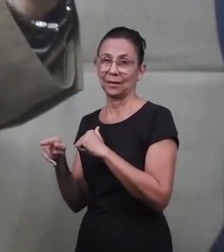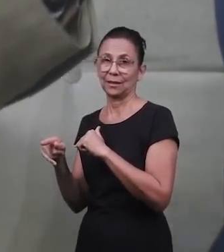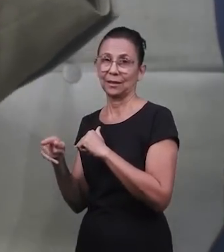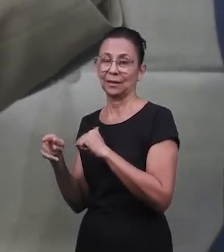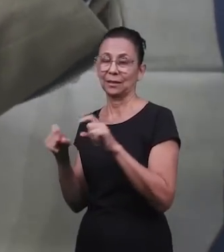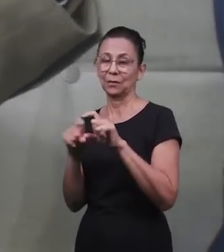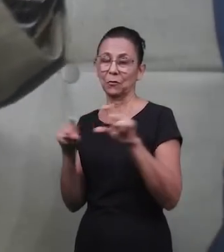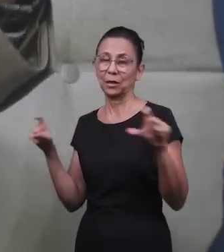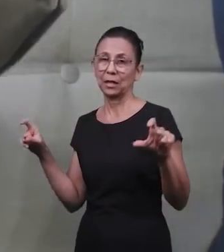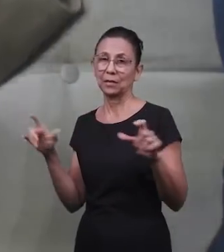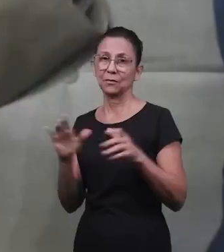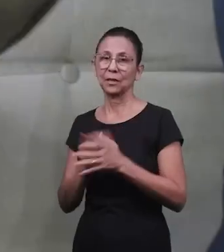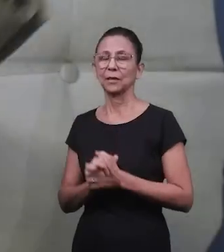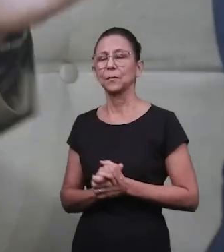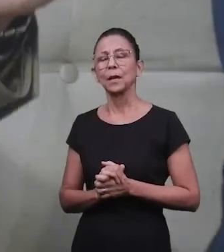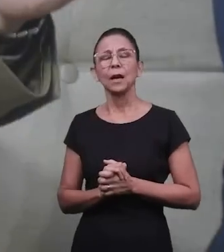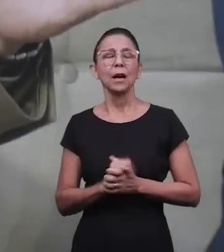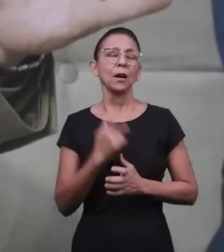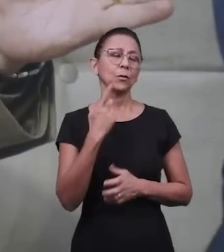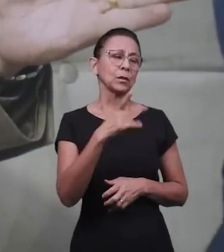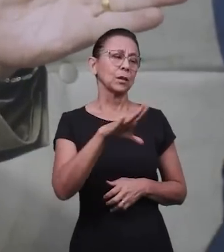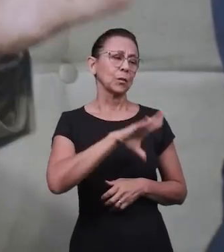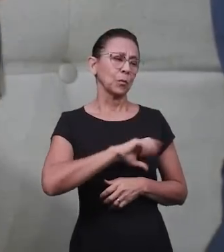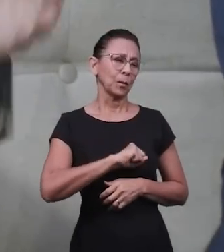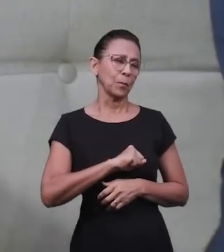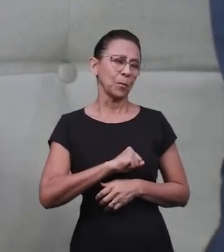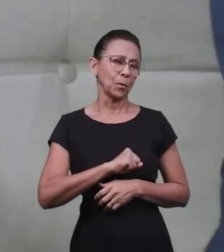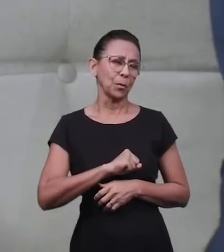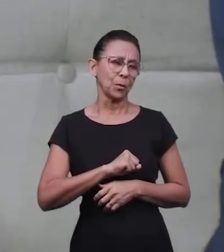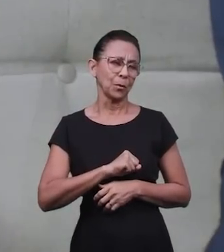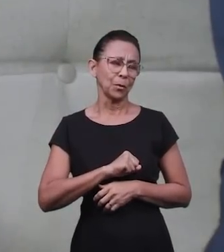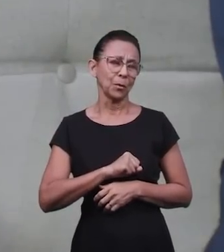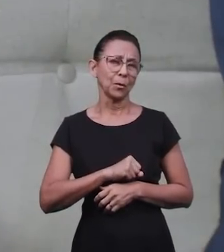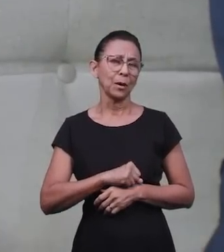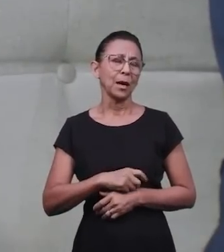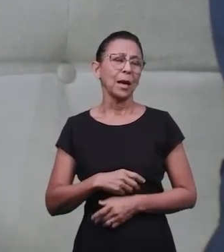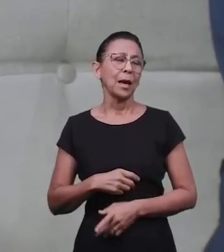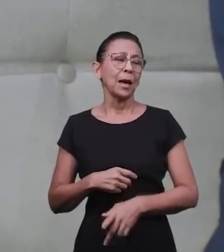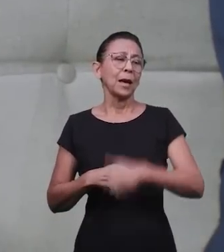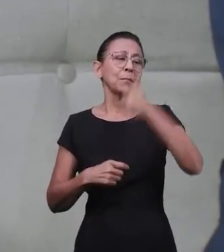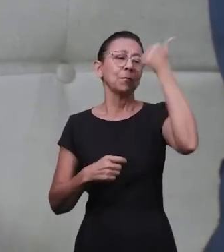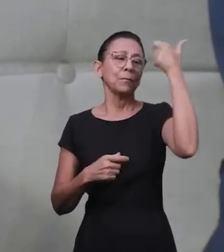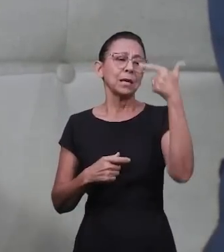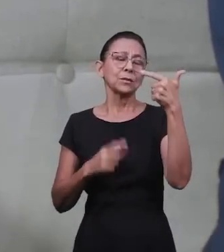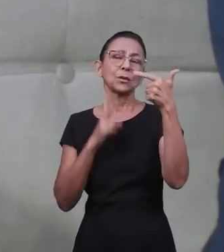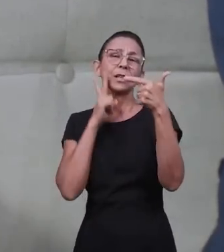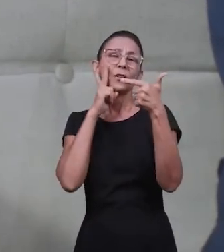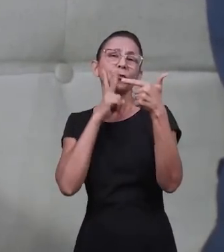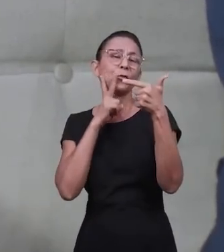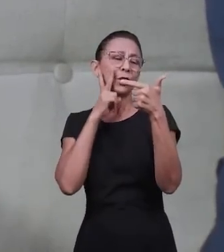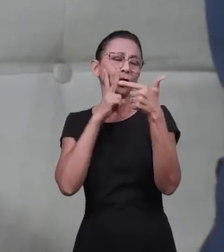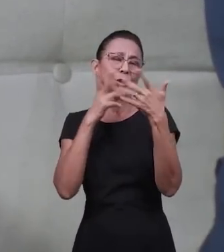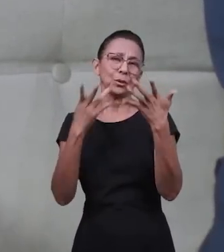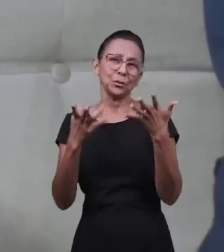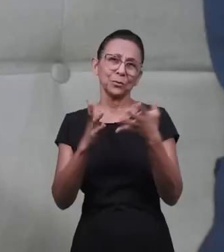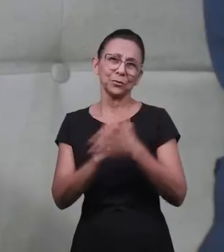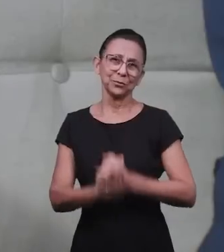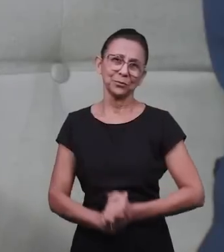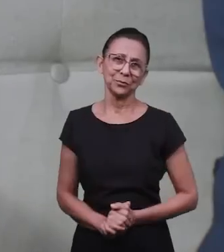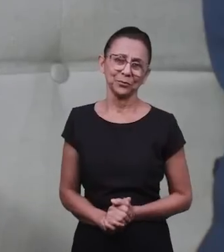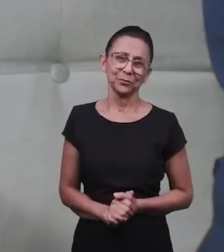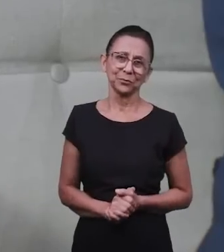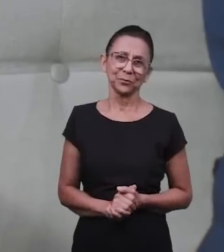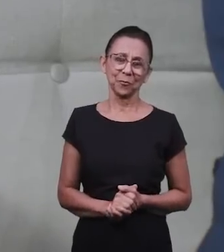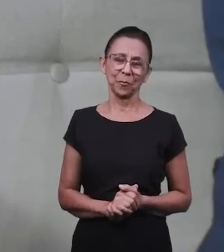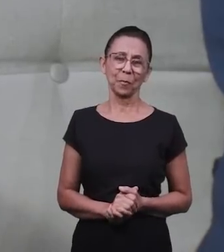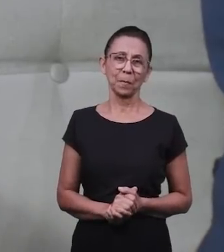né, porque melhor é o seu amor do que o vinho. Nesse caso aí, o vinho, a